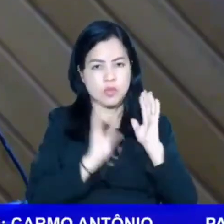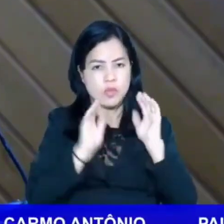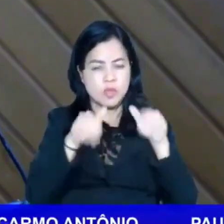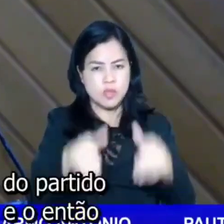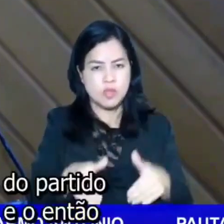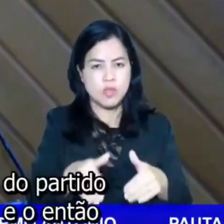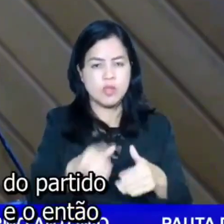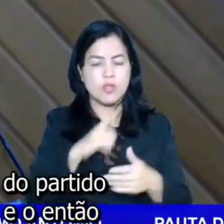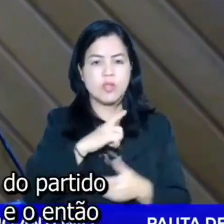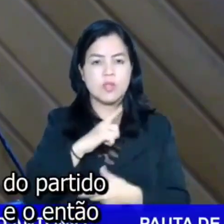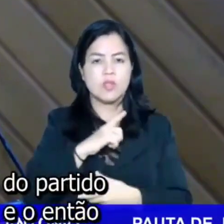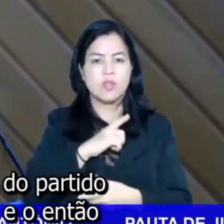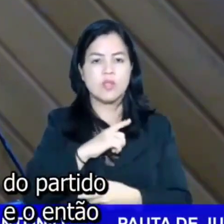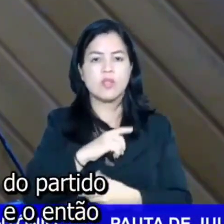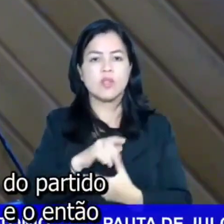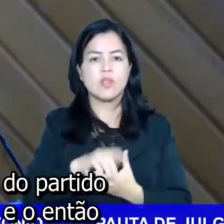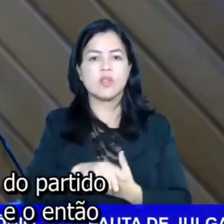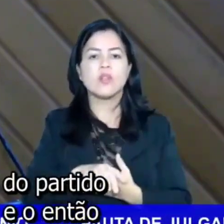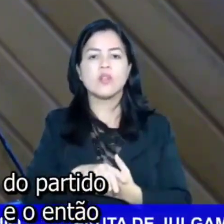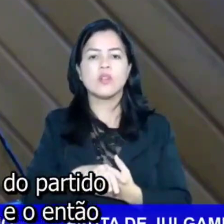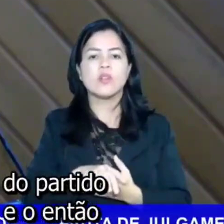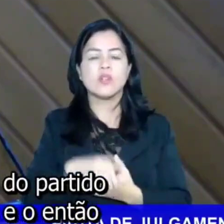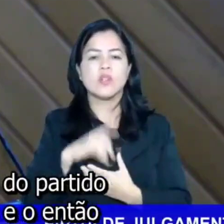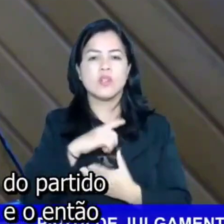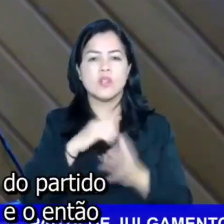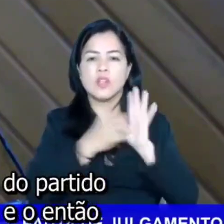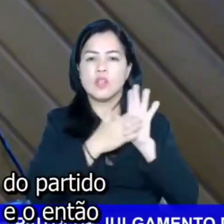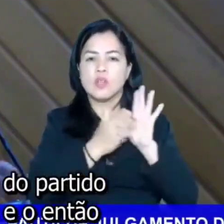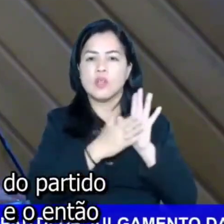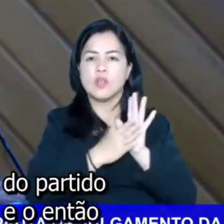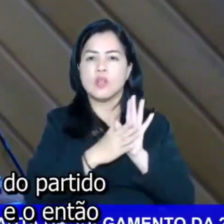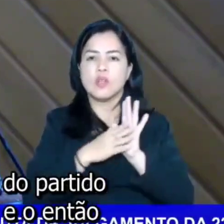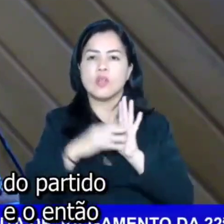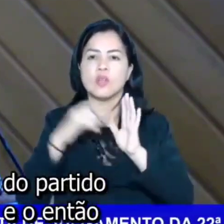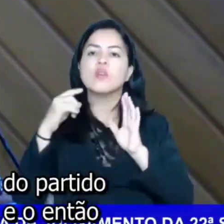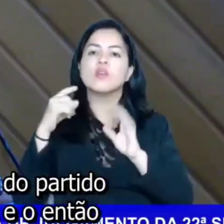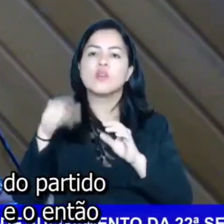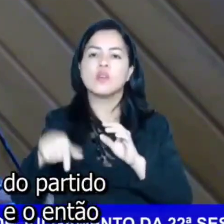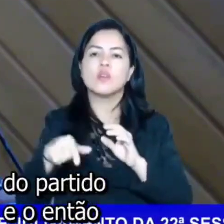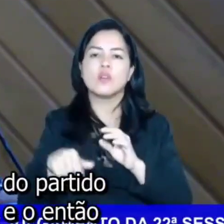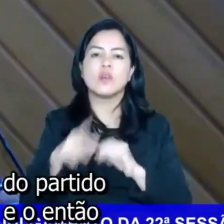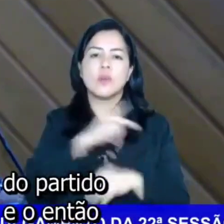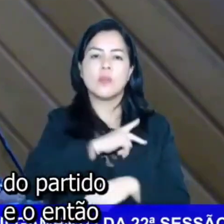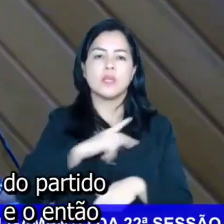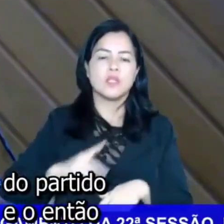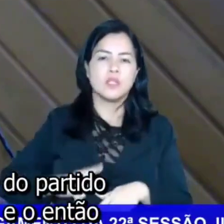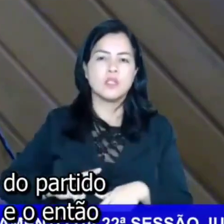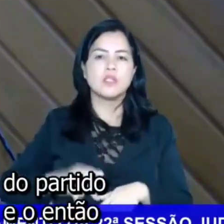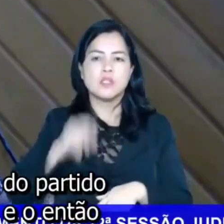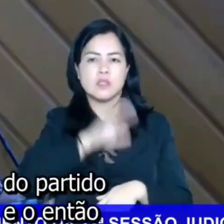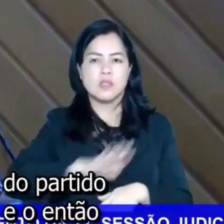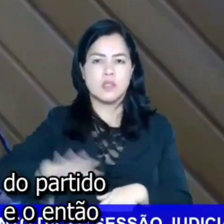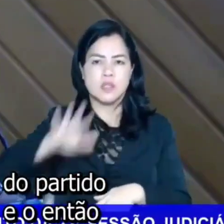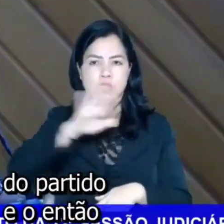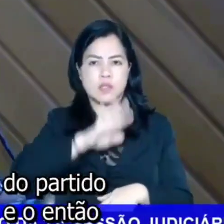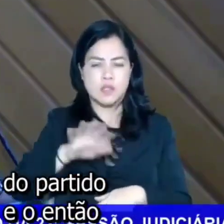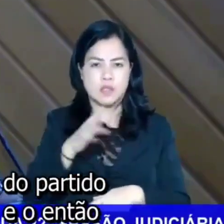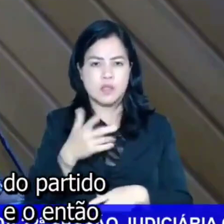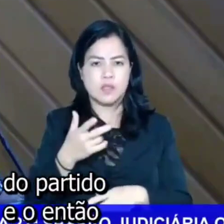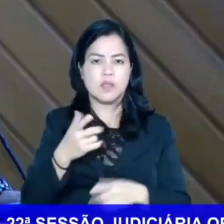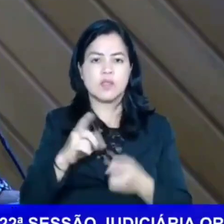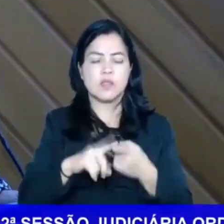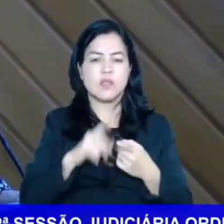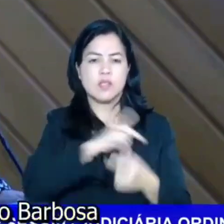temos uma AIGE proposta contra o presidente nacional do Partido Liberal, o presidente estadual do